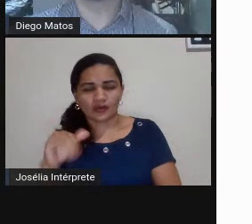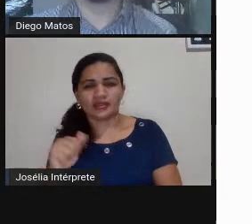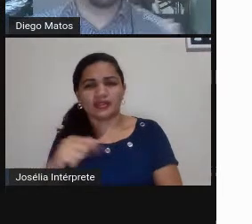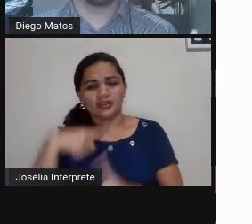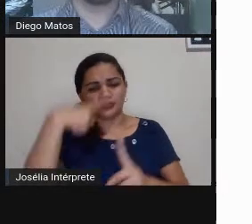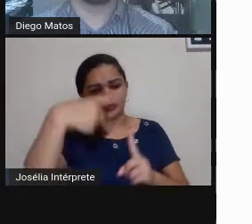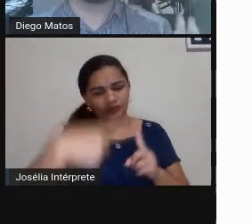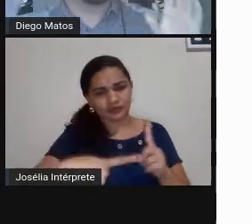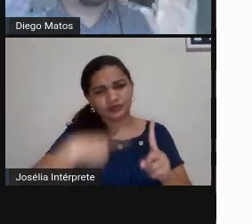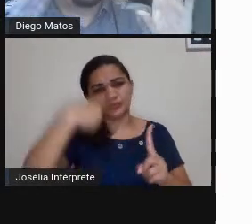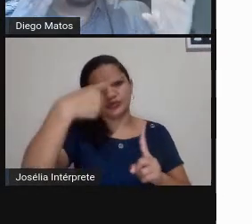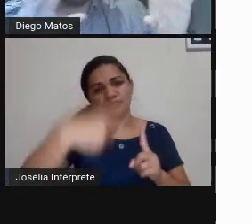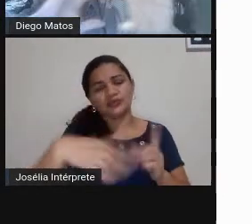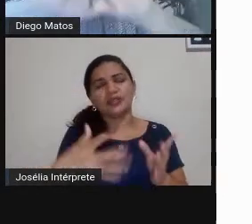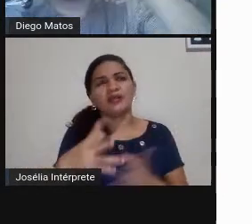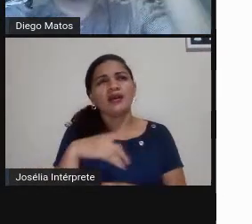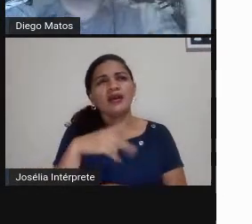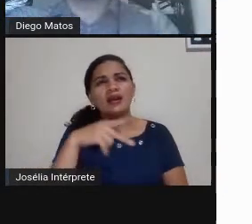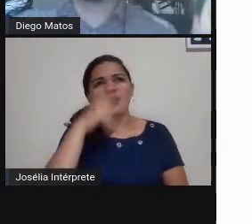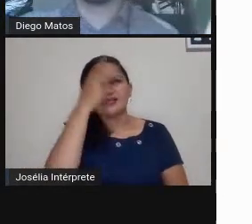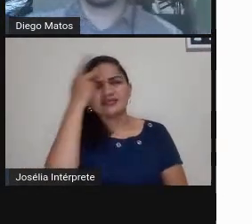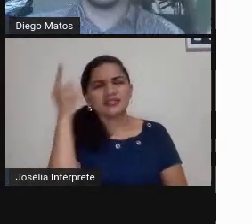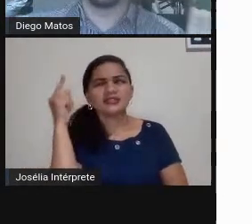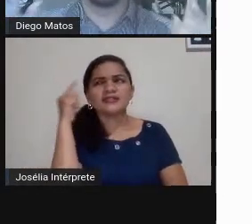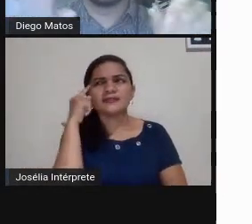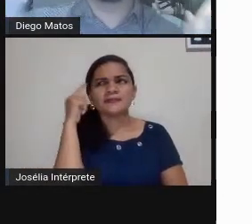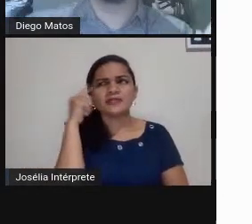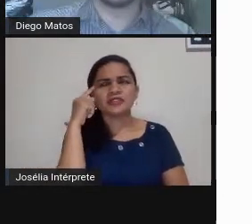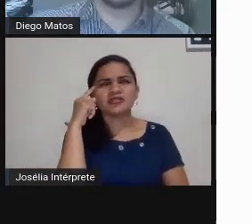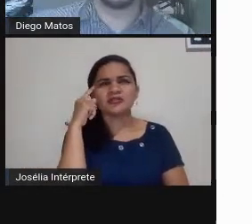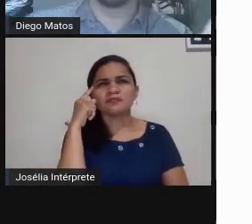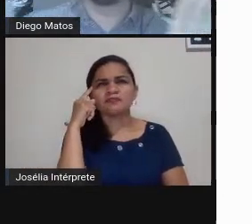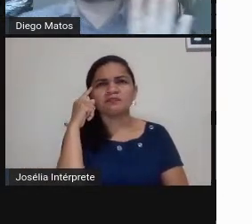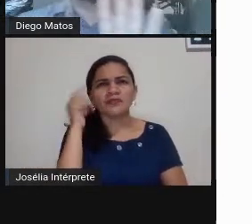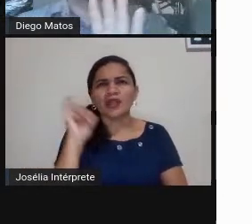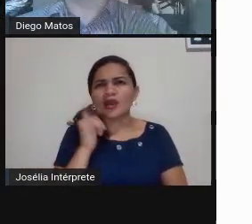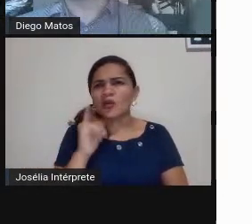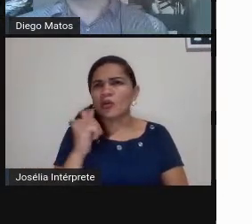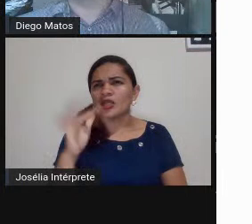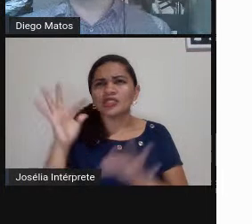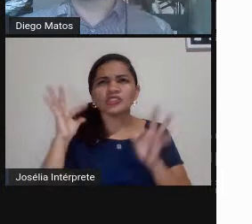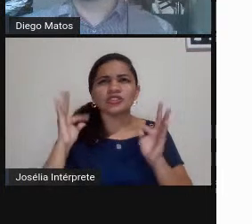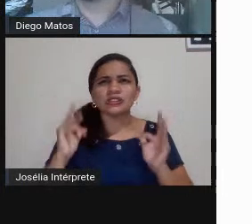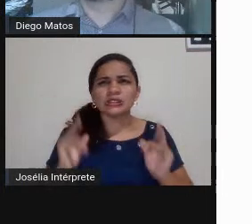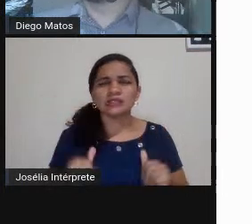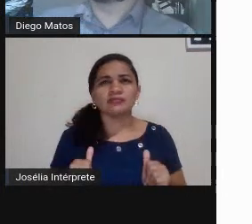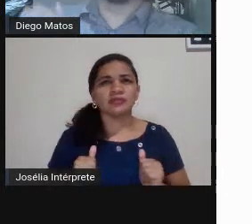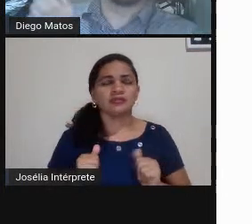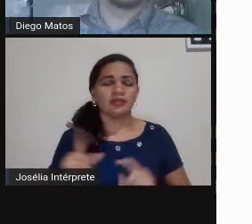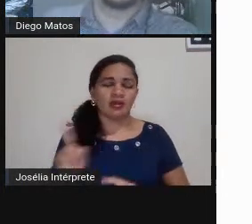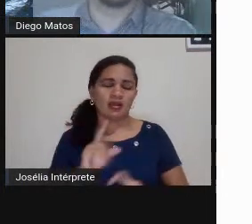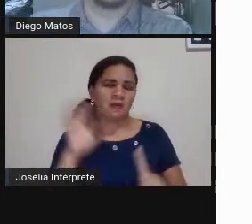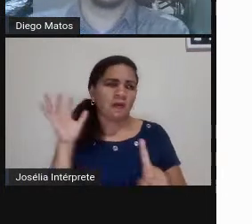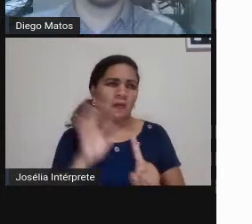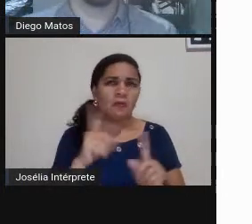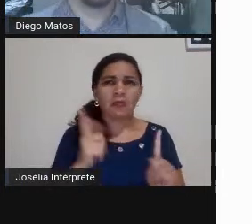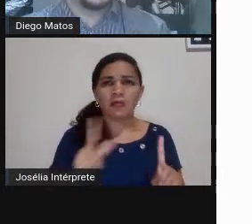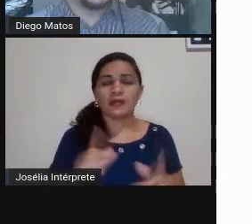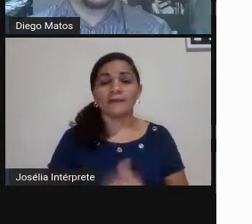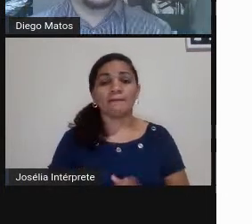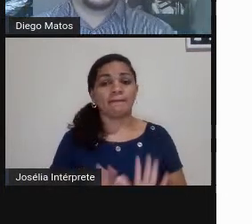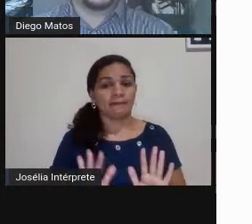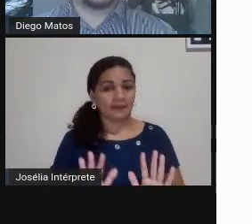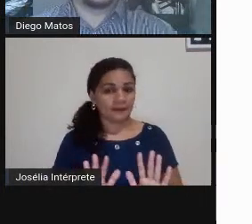as pessoas sempre Imagina assim a energia mais limpa que tem não causa impacto nenhum não não é bem assim outro dia fui fazer um